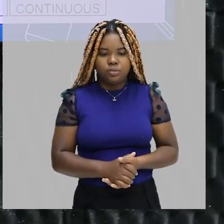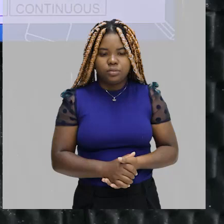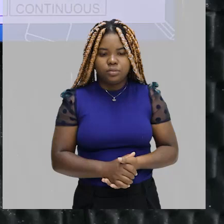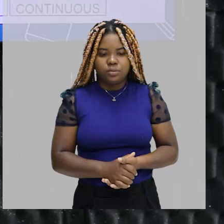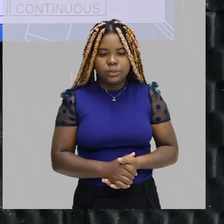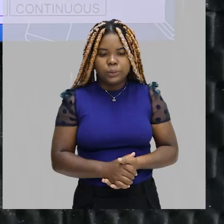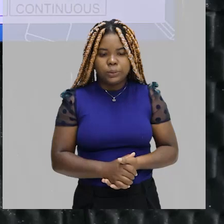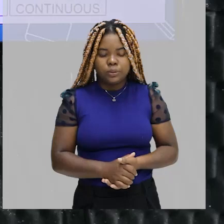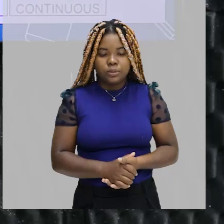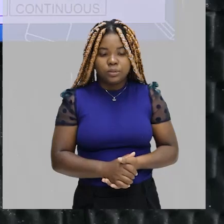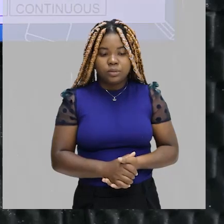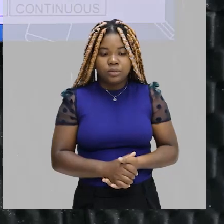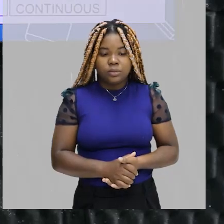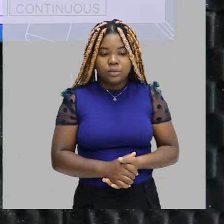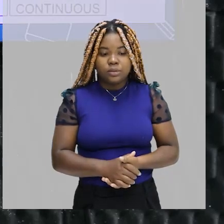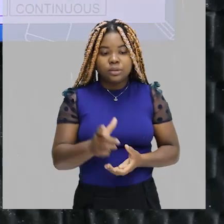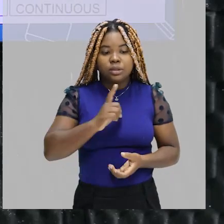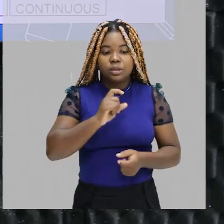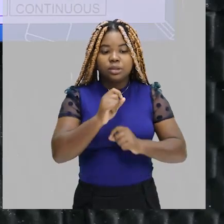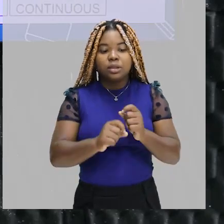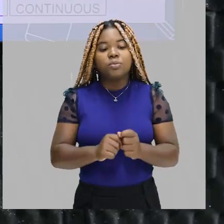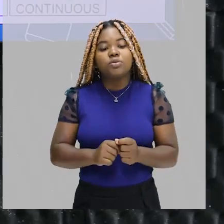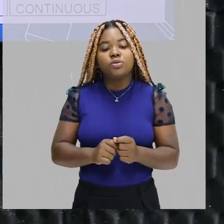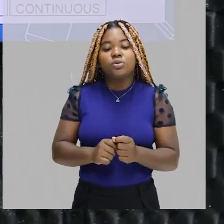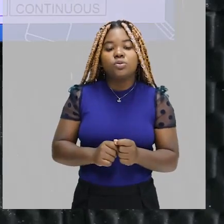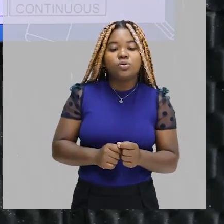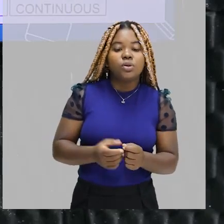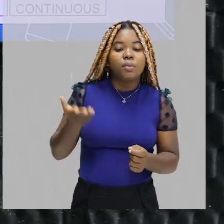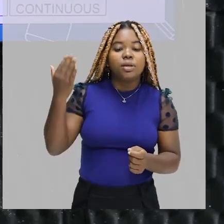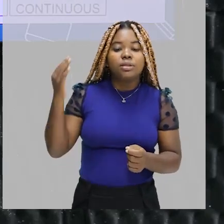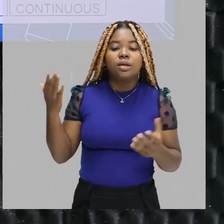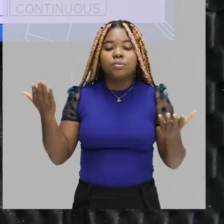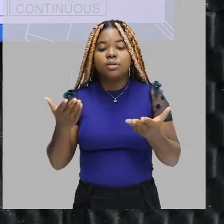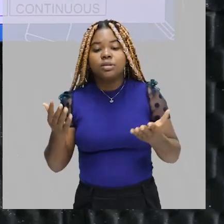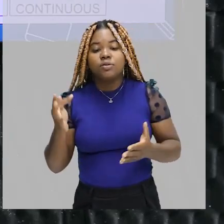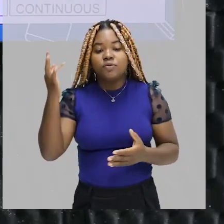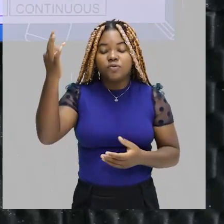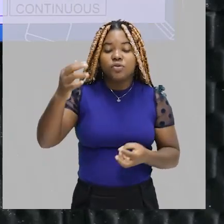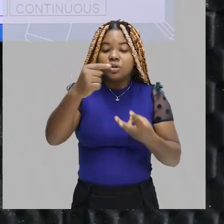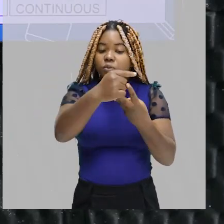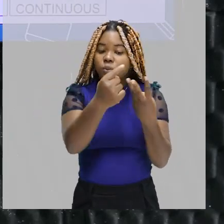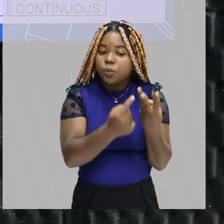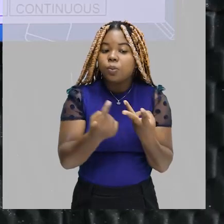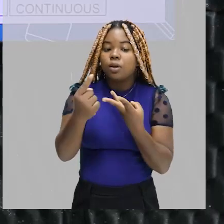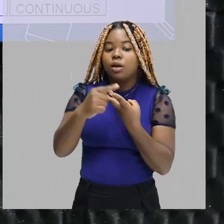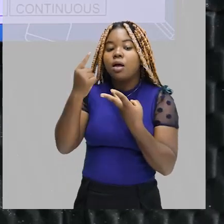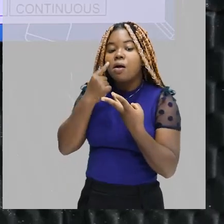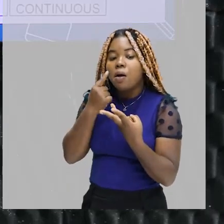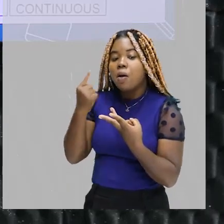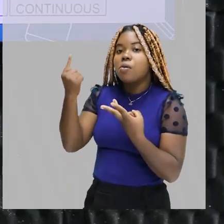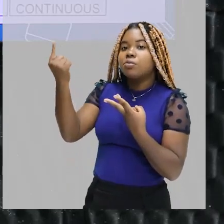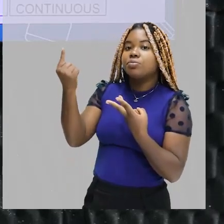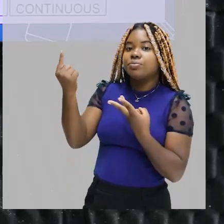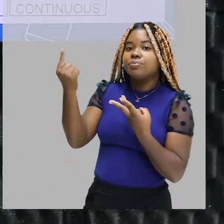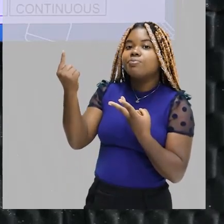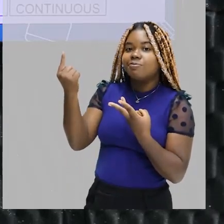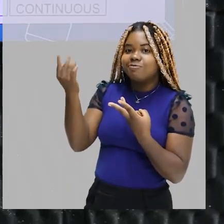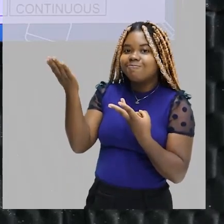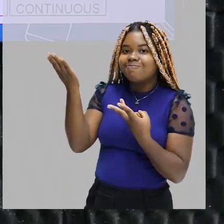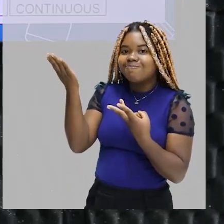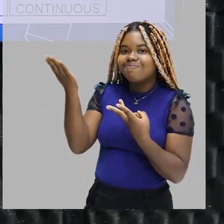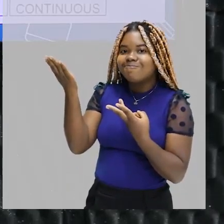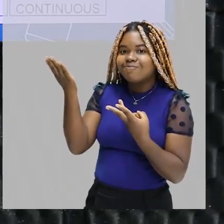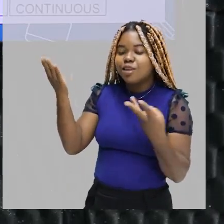partes. Eu tenho o componente que se refere a tempo, que é time. Então, aquelas três ideias temporais que nós temos: momento